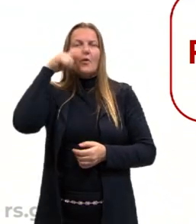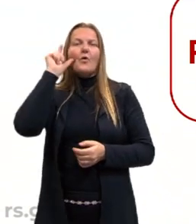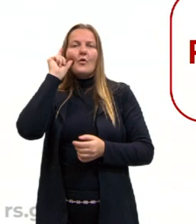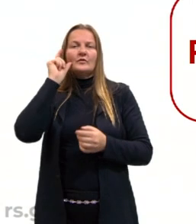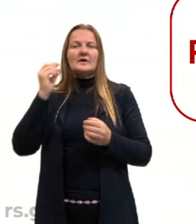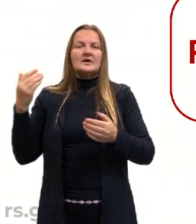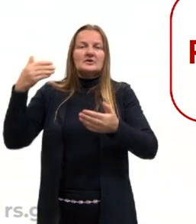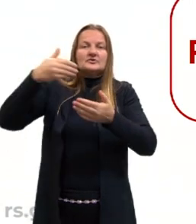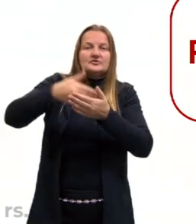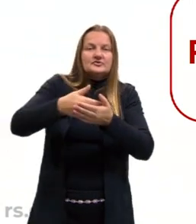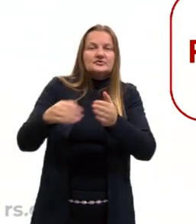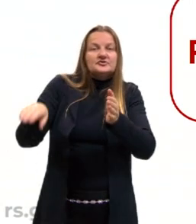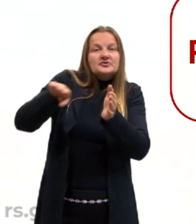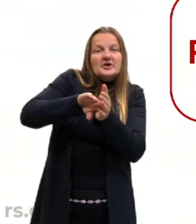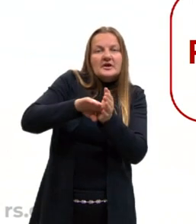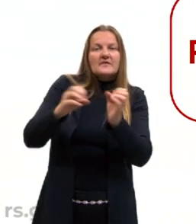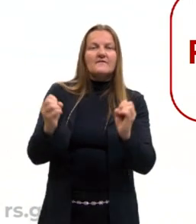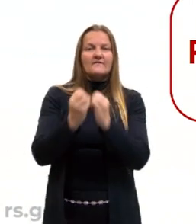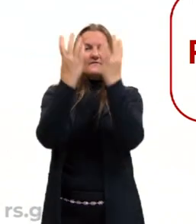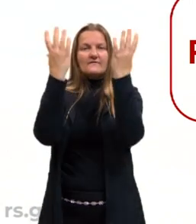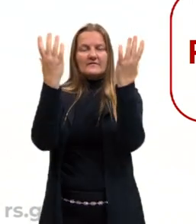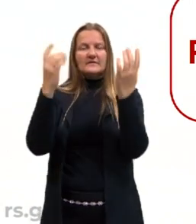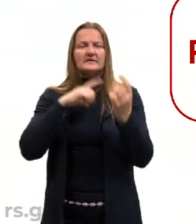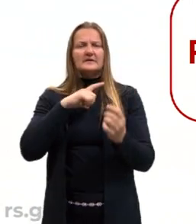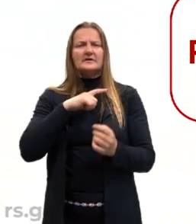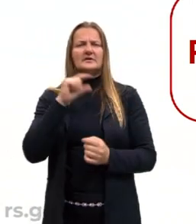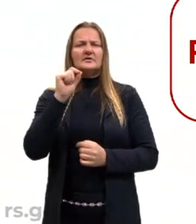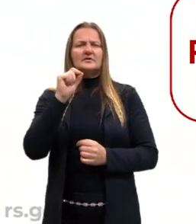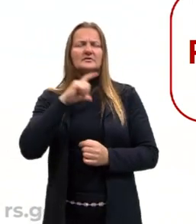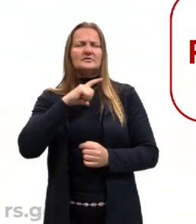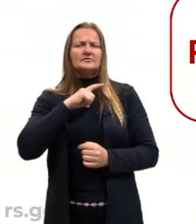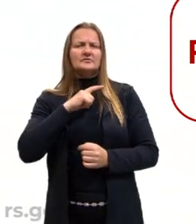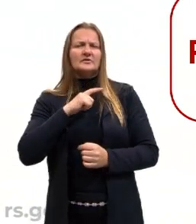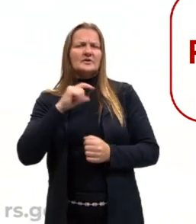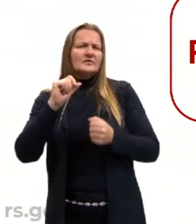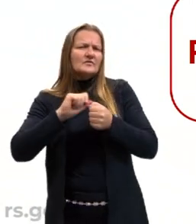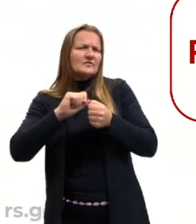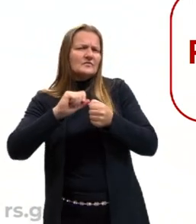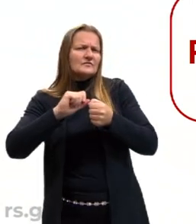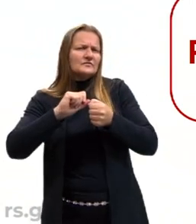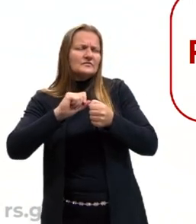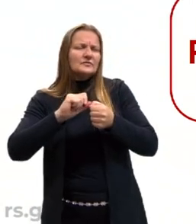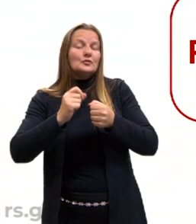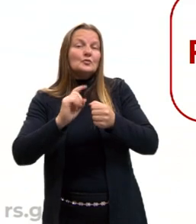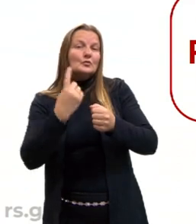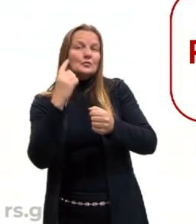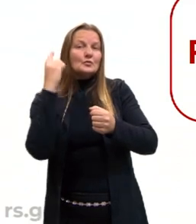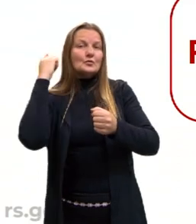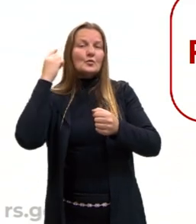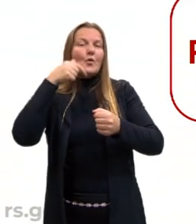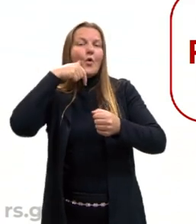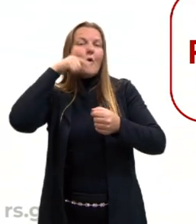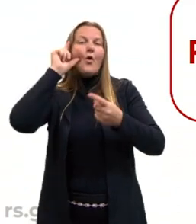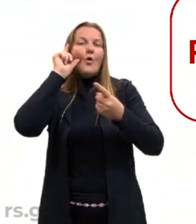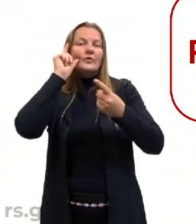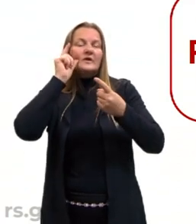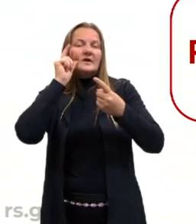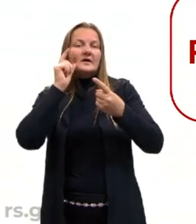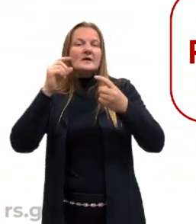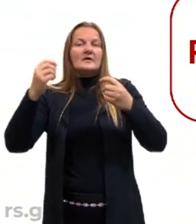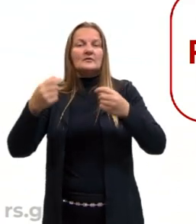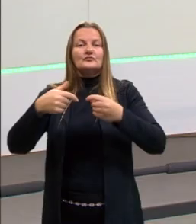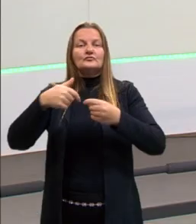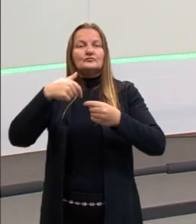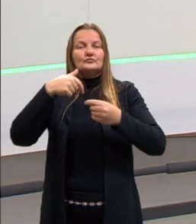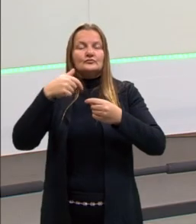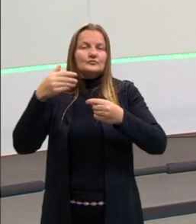Ontem quando eu liguei ela Fiesta e a tia Bia sido Ou seja no passado Ontem quando eu cheguei